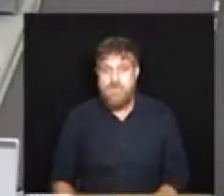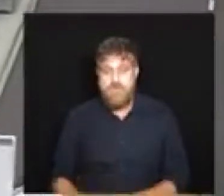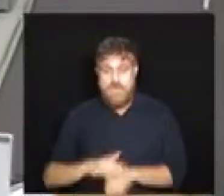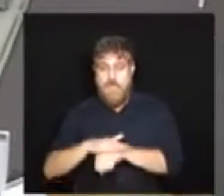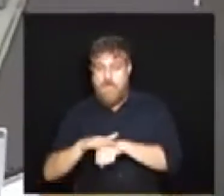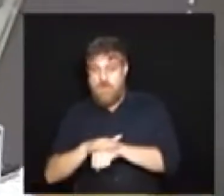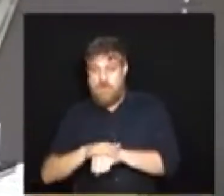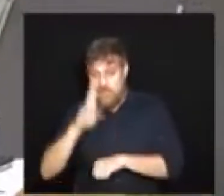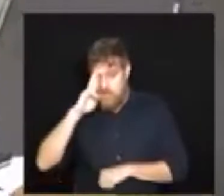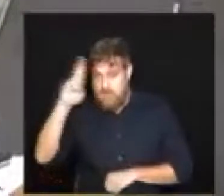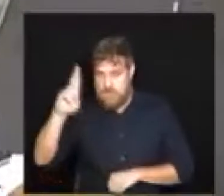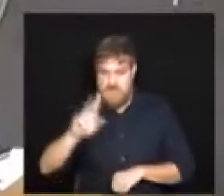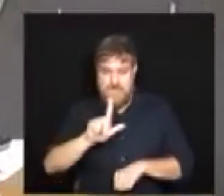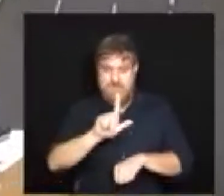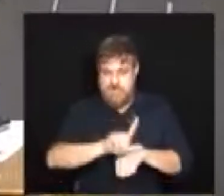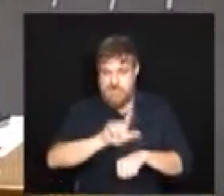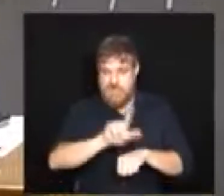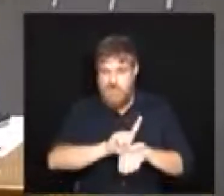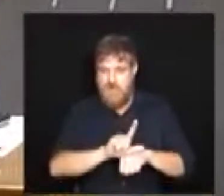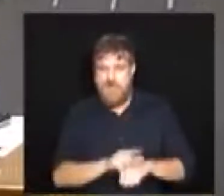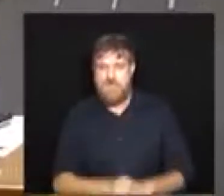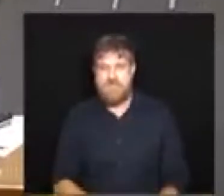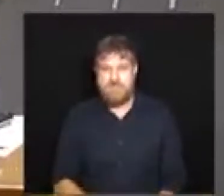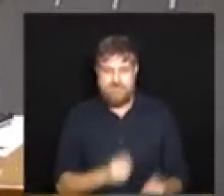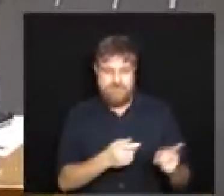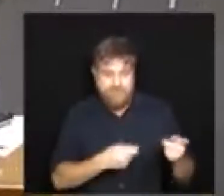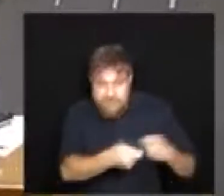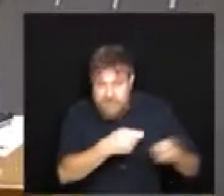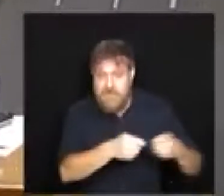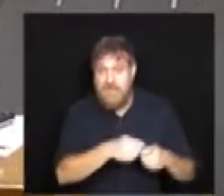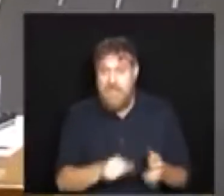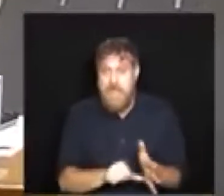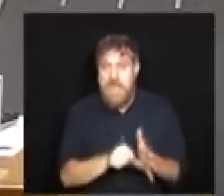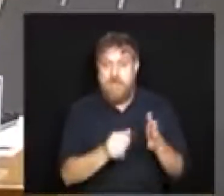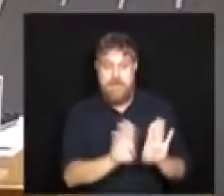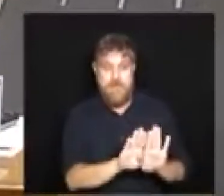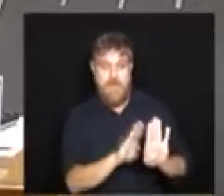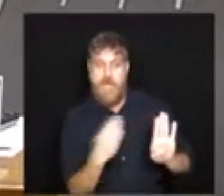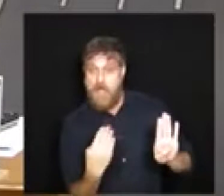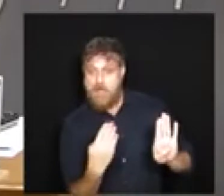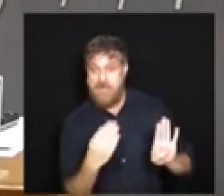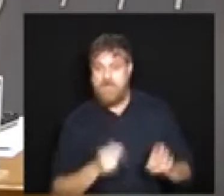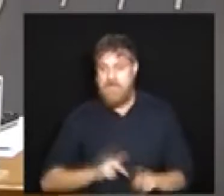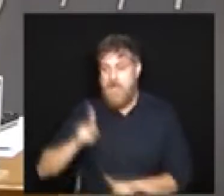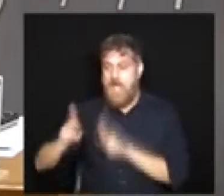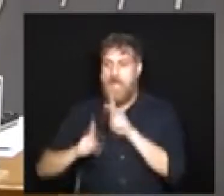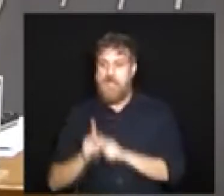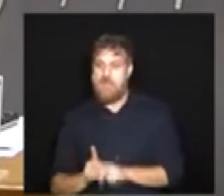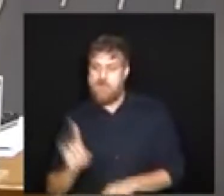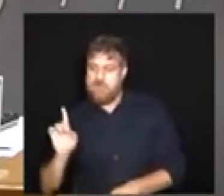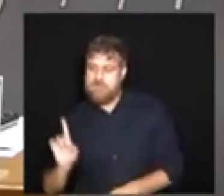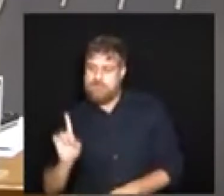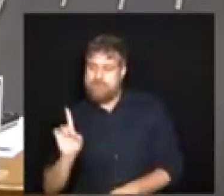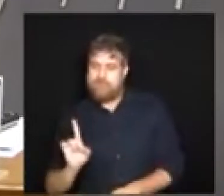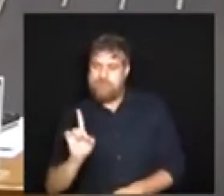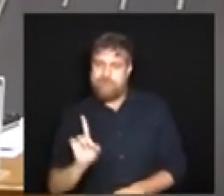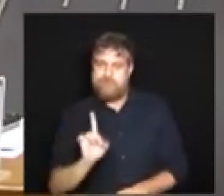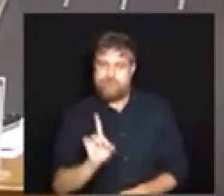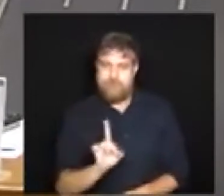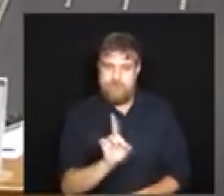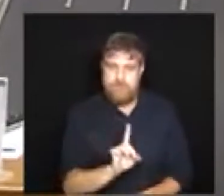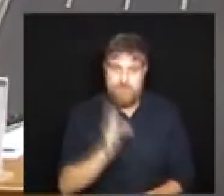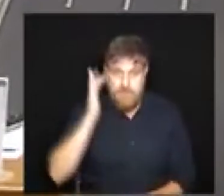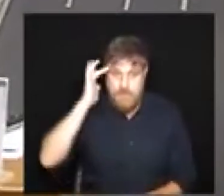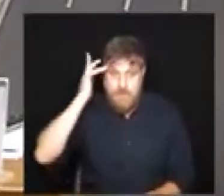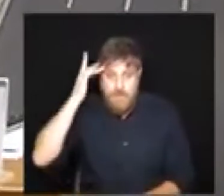comerciantes, eles falaram, prefeito, a gente vai ter dois problemas. O primeiro é abrir a loja, depois é o povo ir lá. Então, acho que a